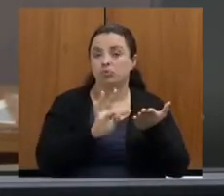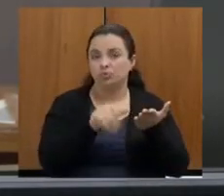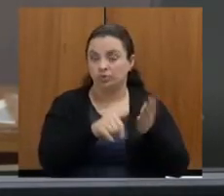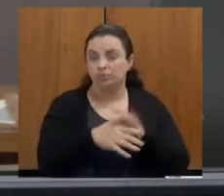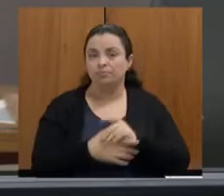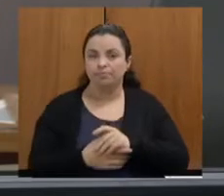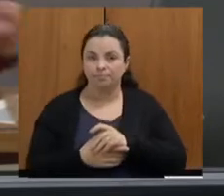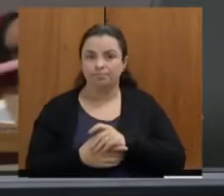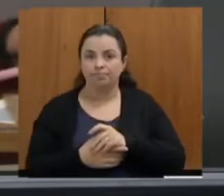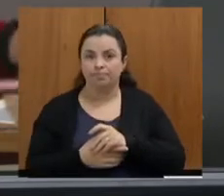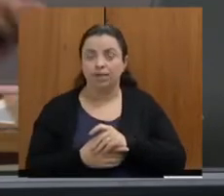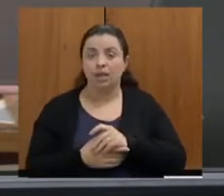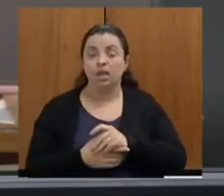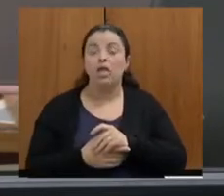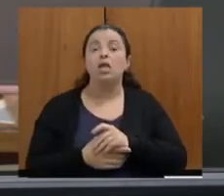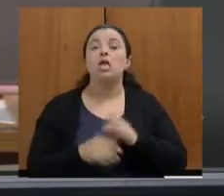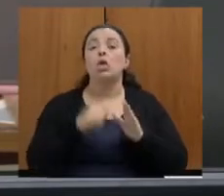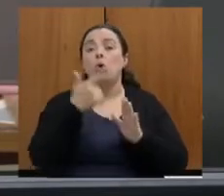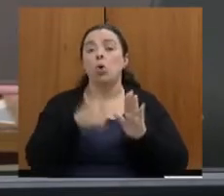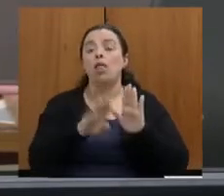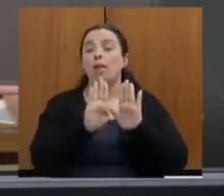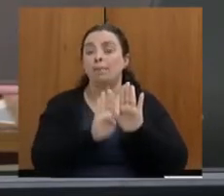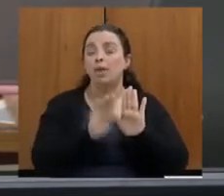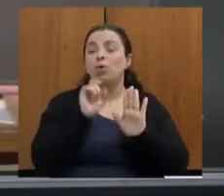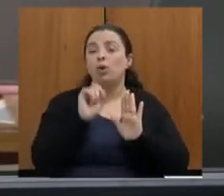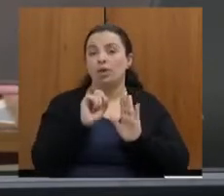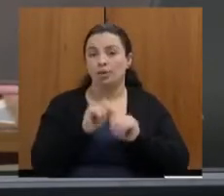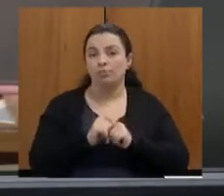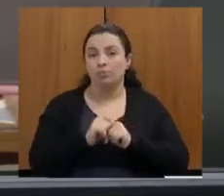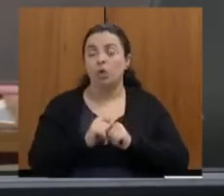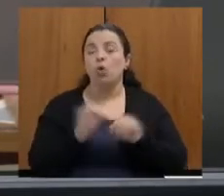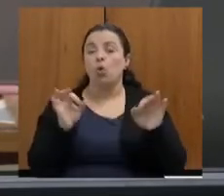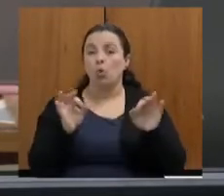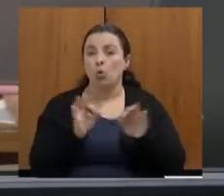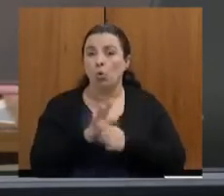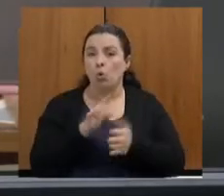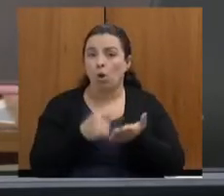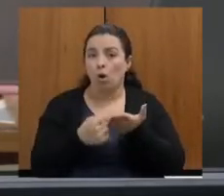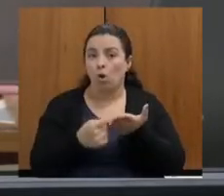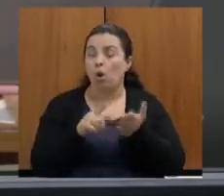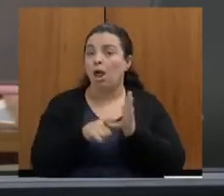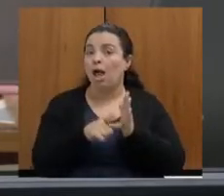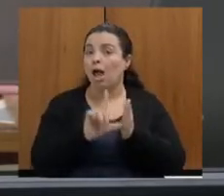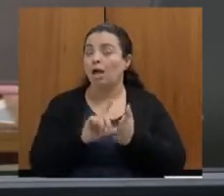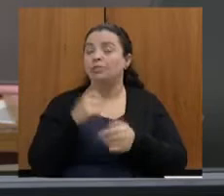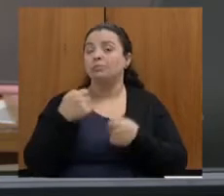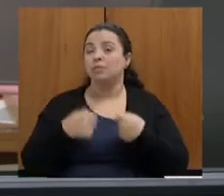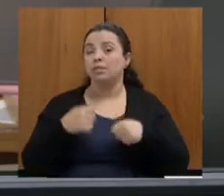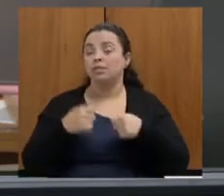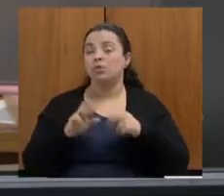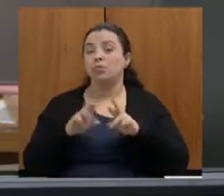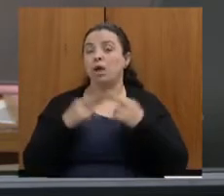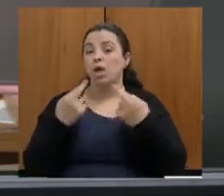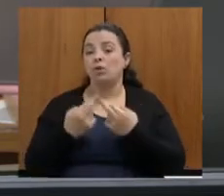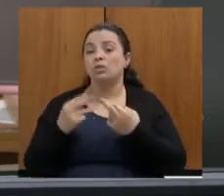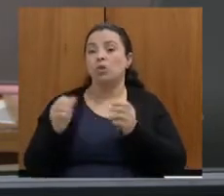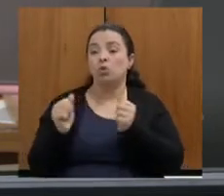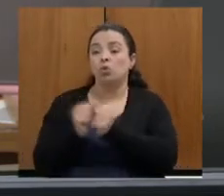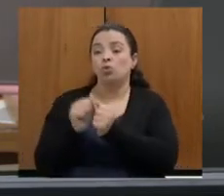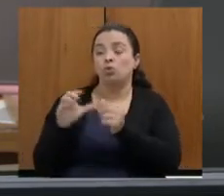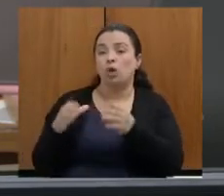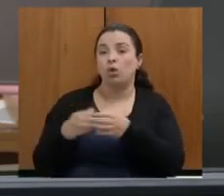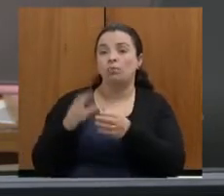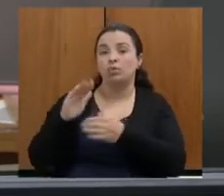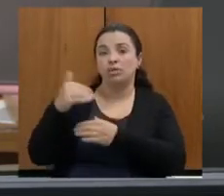que antes da conclusão do acordo seja agendada uma reunião desta comissão externa com vossa excelência para tratar de aspectos